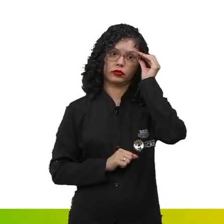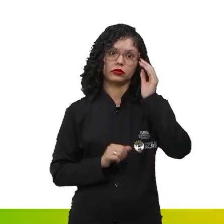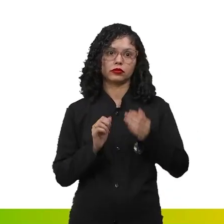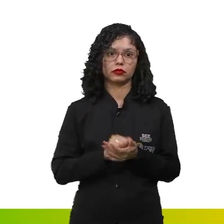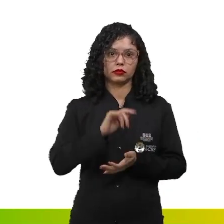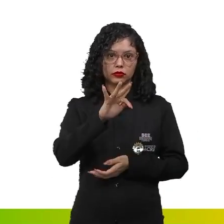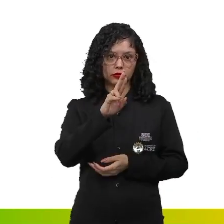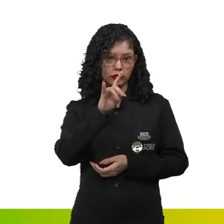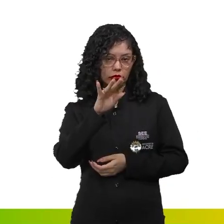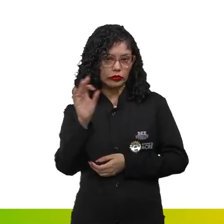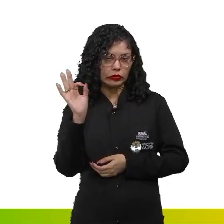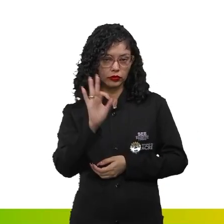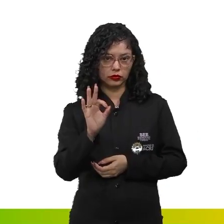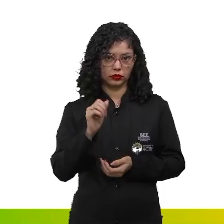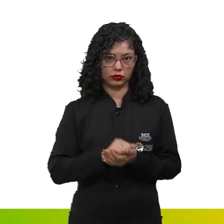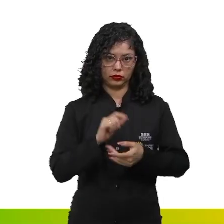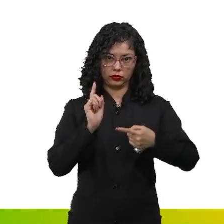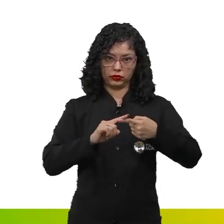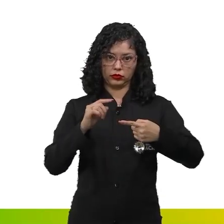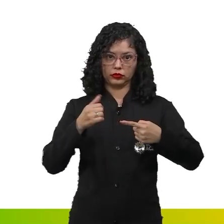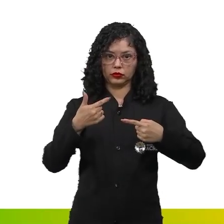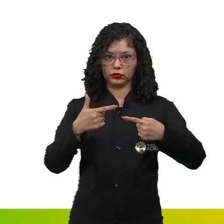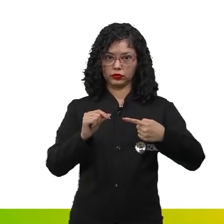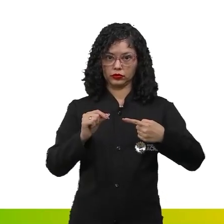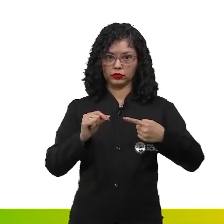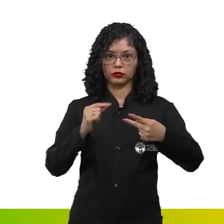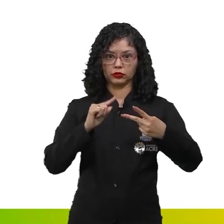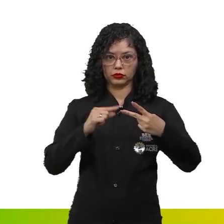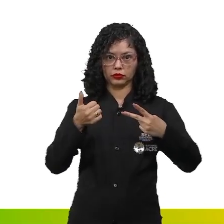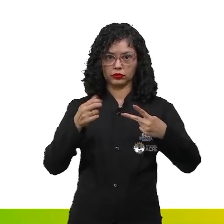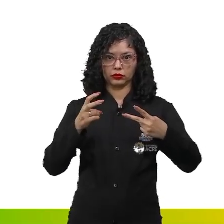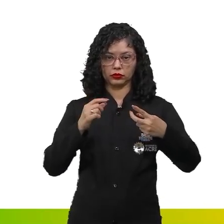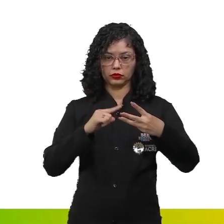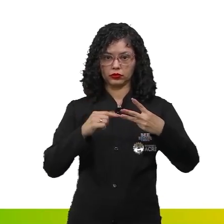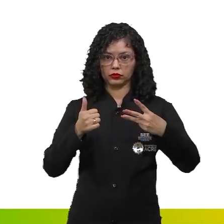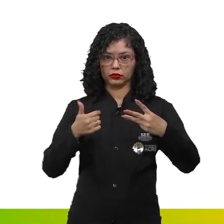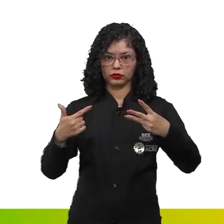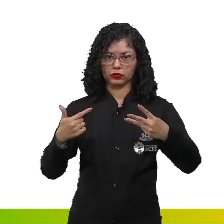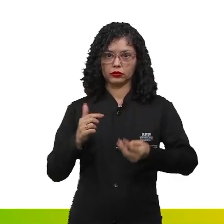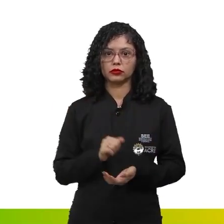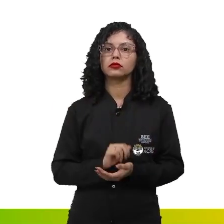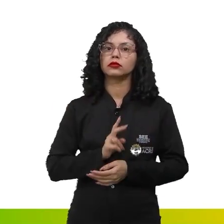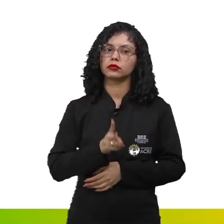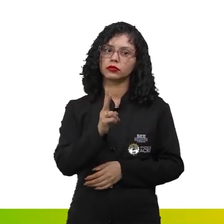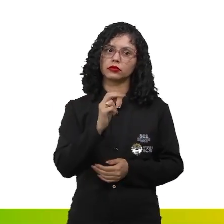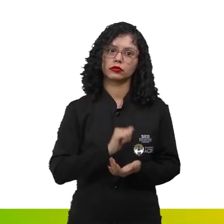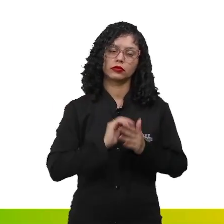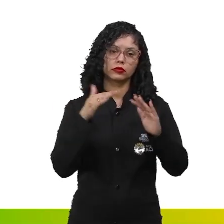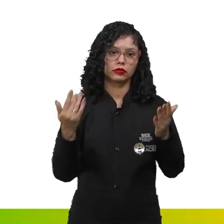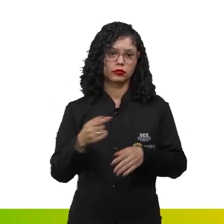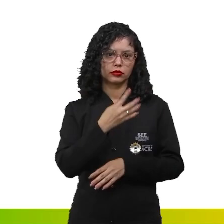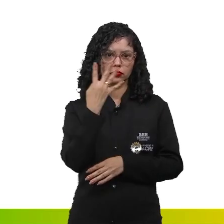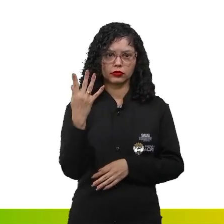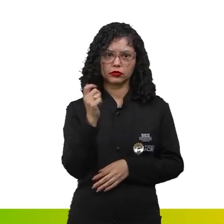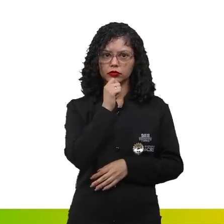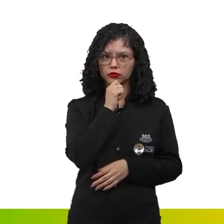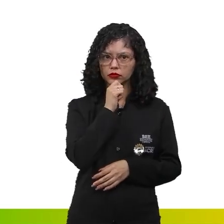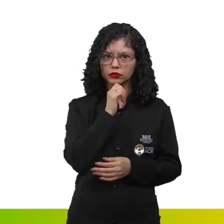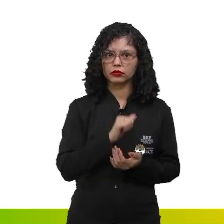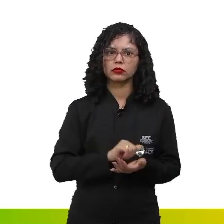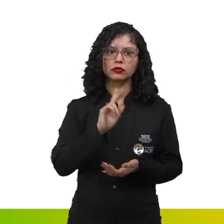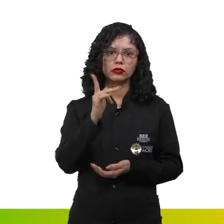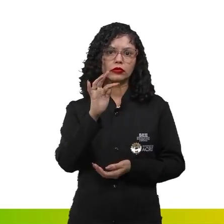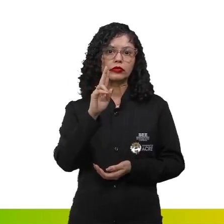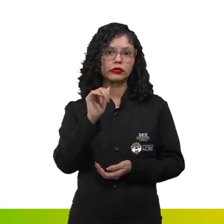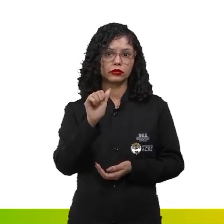maneira inversamente proporcional às suas idades, 20, 15 e 12, respectivamente. Qual é a